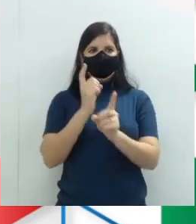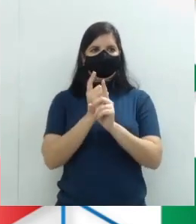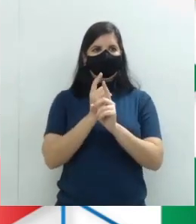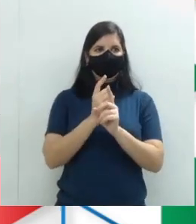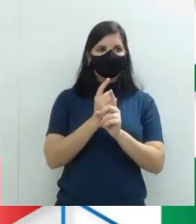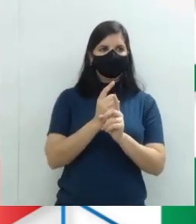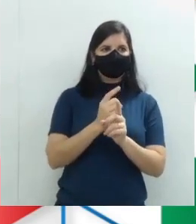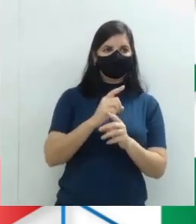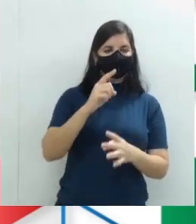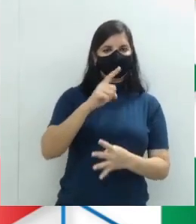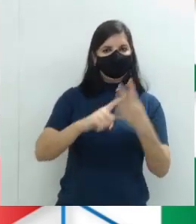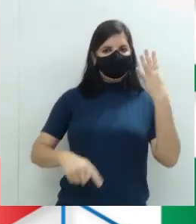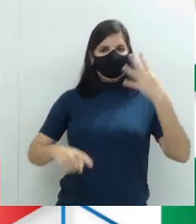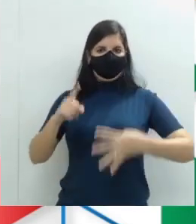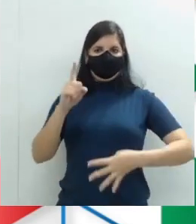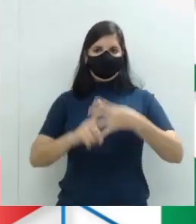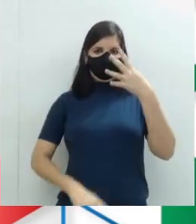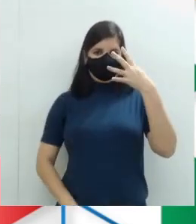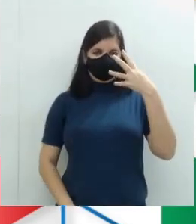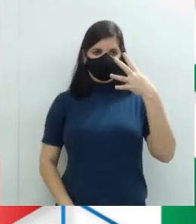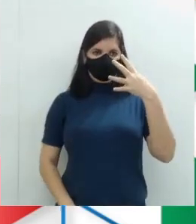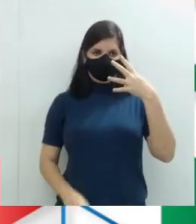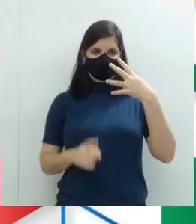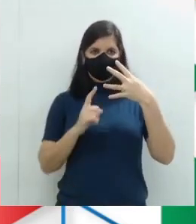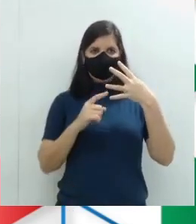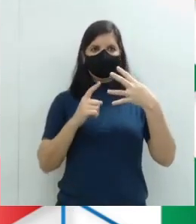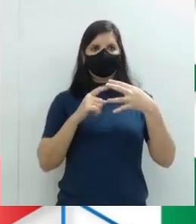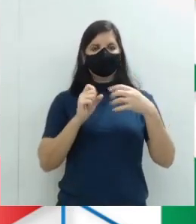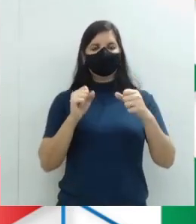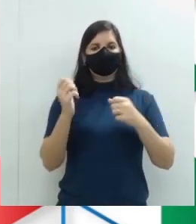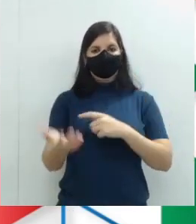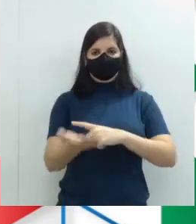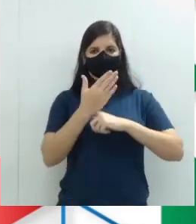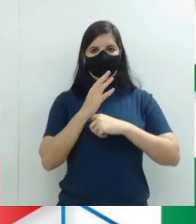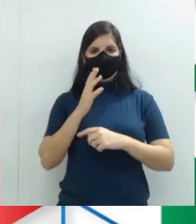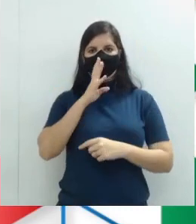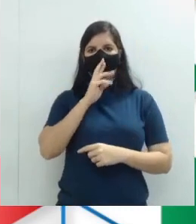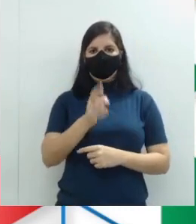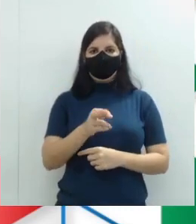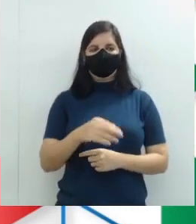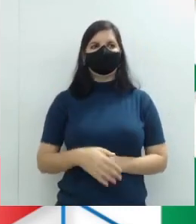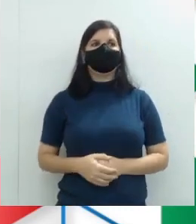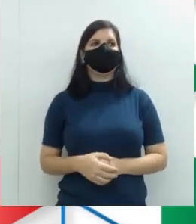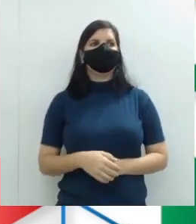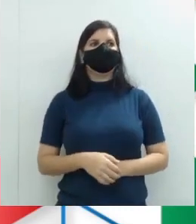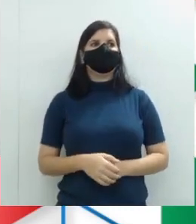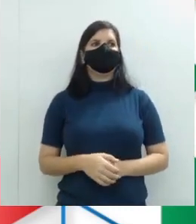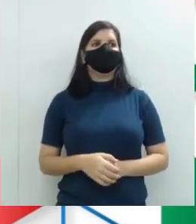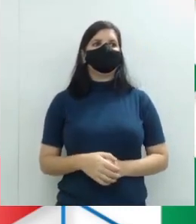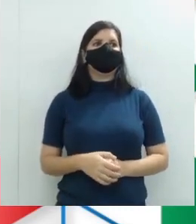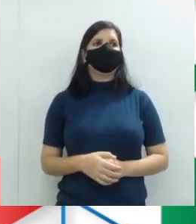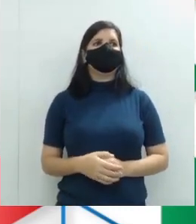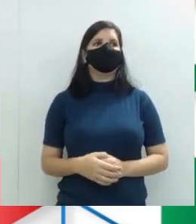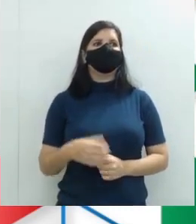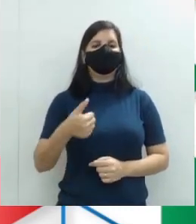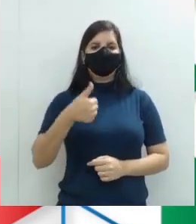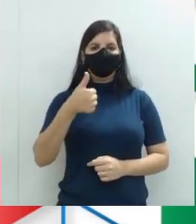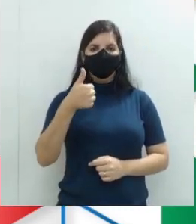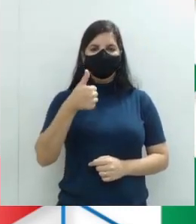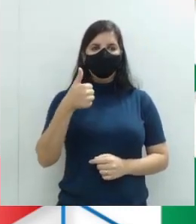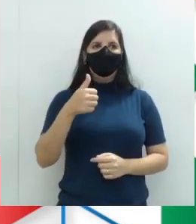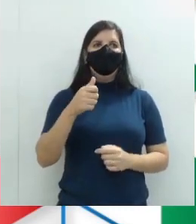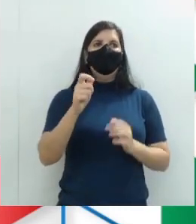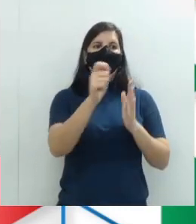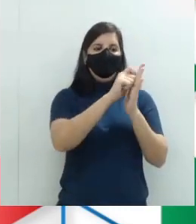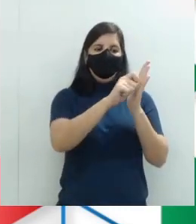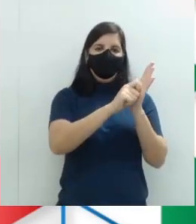identificar 4 itens no texto, tá? Os quais servem para resolver o problema. Vamos lá? Primeiro, escrever